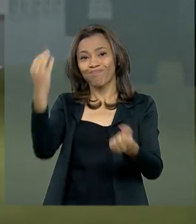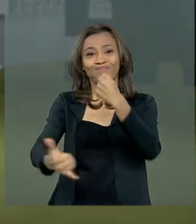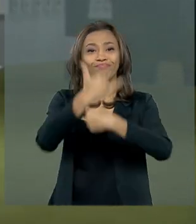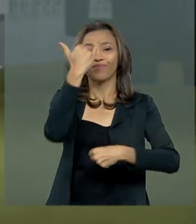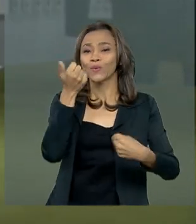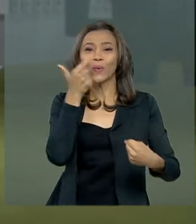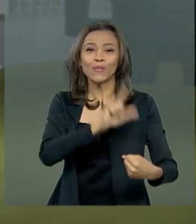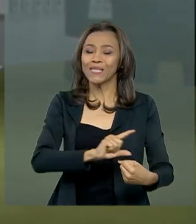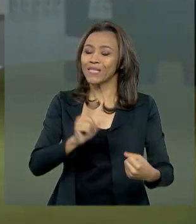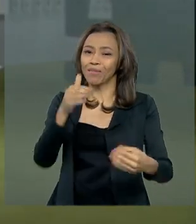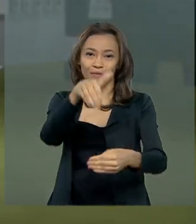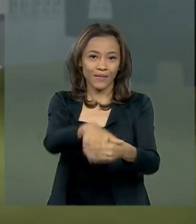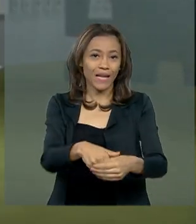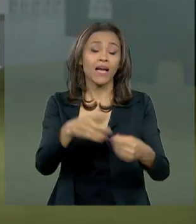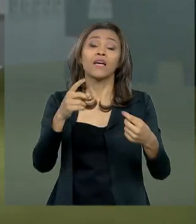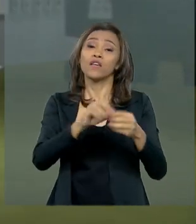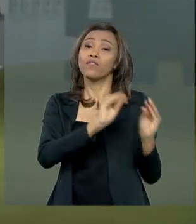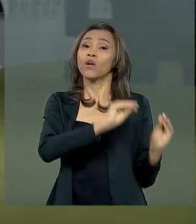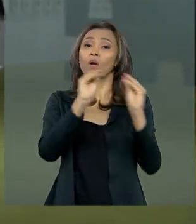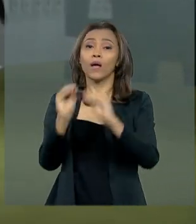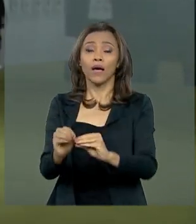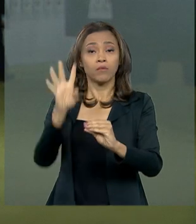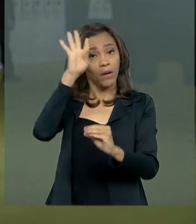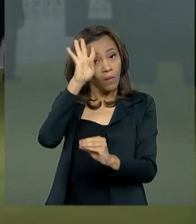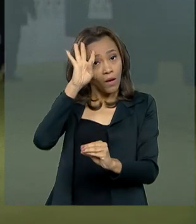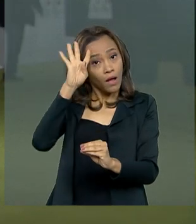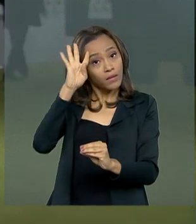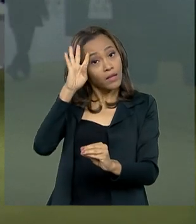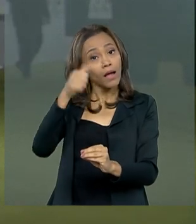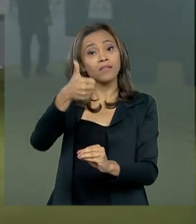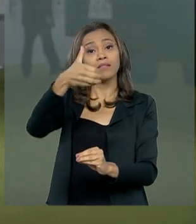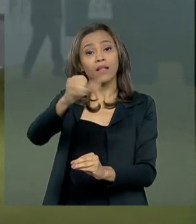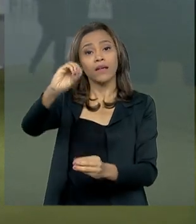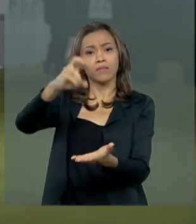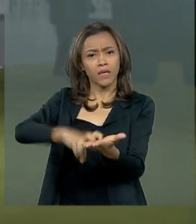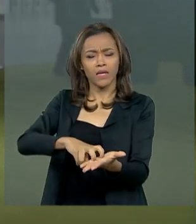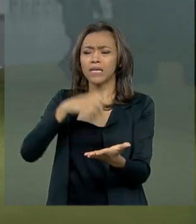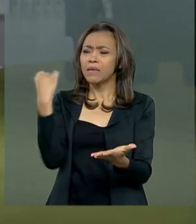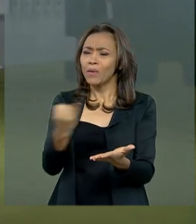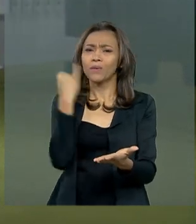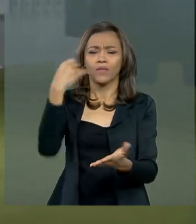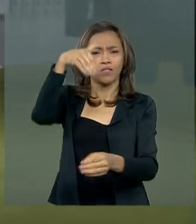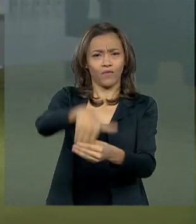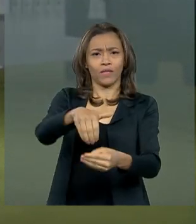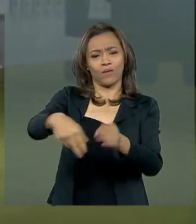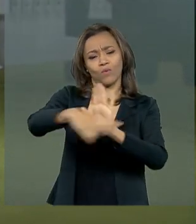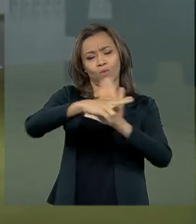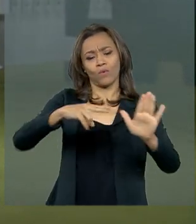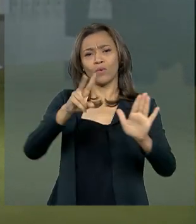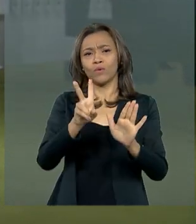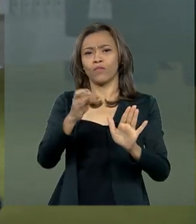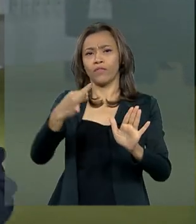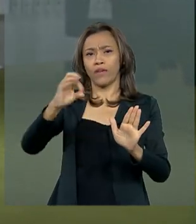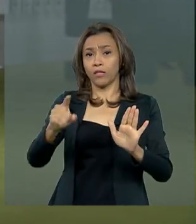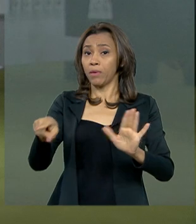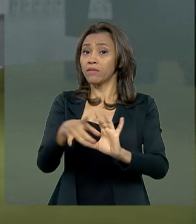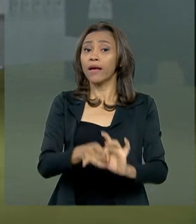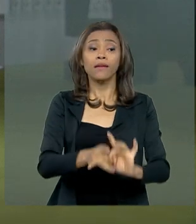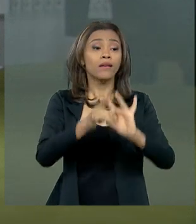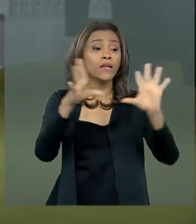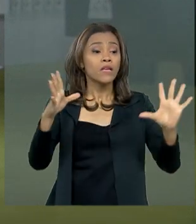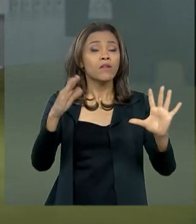esta quarta feira às 10 horas da manhã a votação dos vetos é importante para que os parlamentares tenham a pauta liberada para a votação